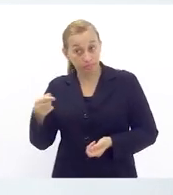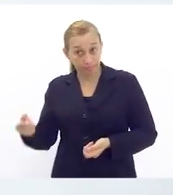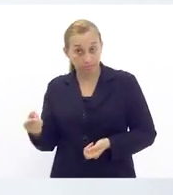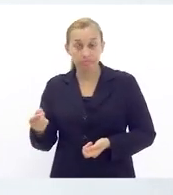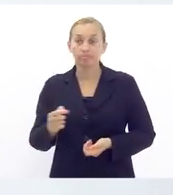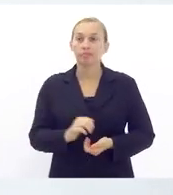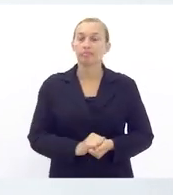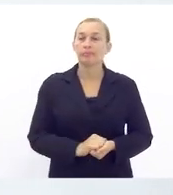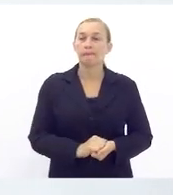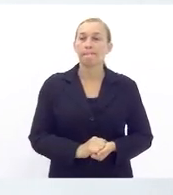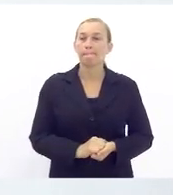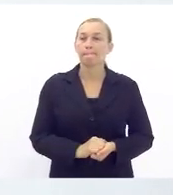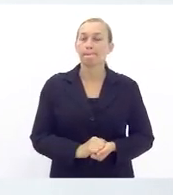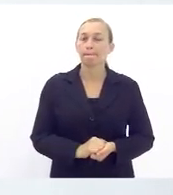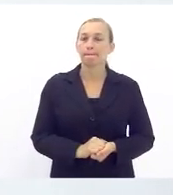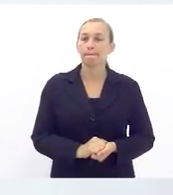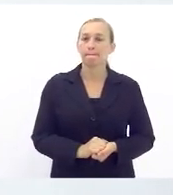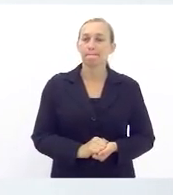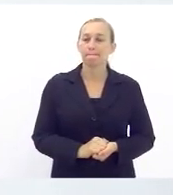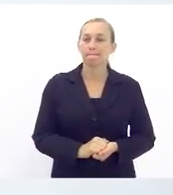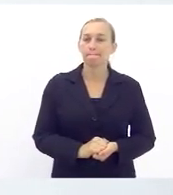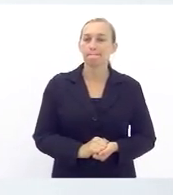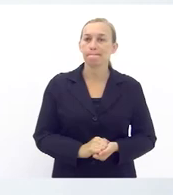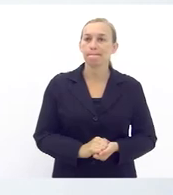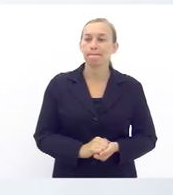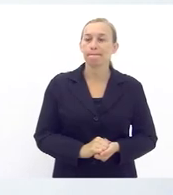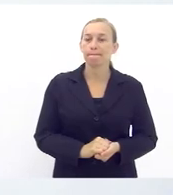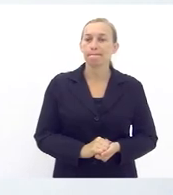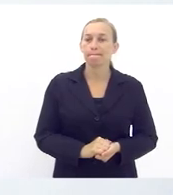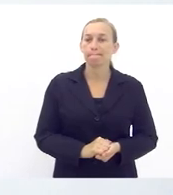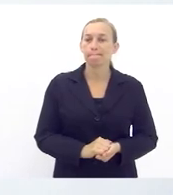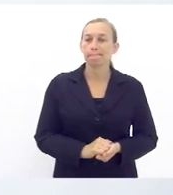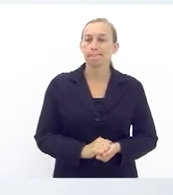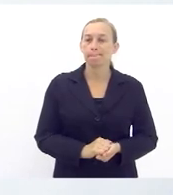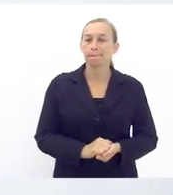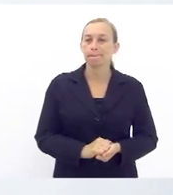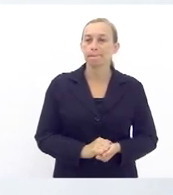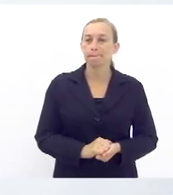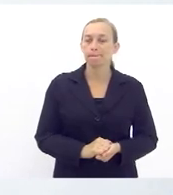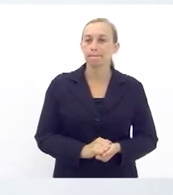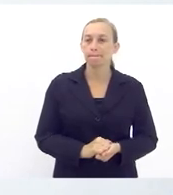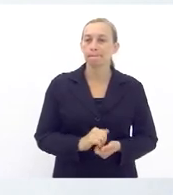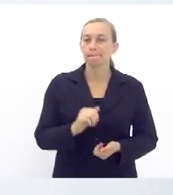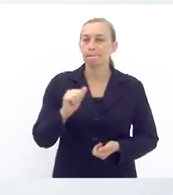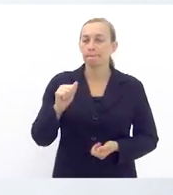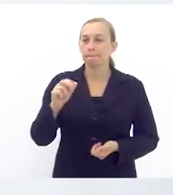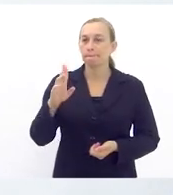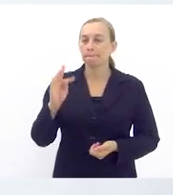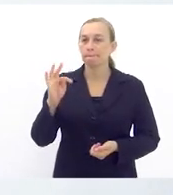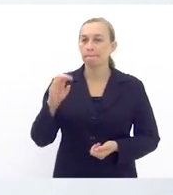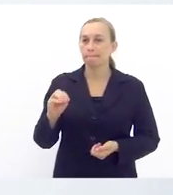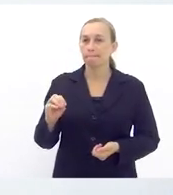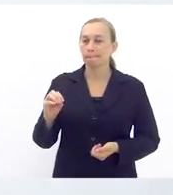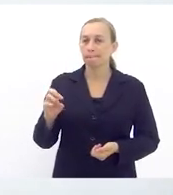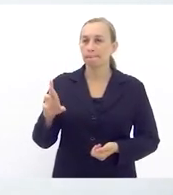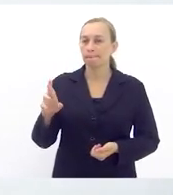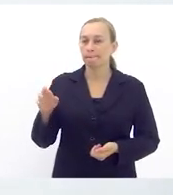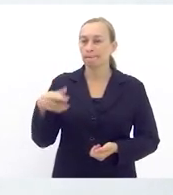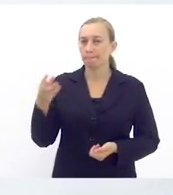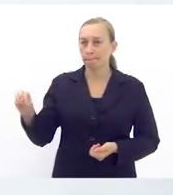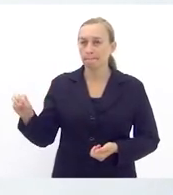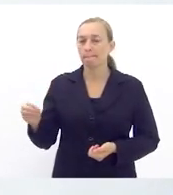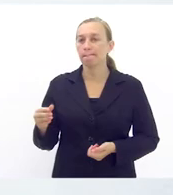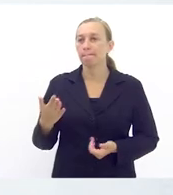gente emitiu por força legal um alto de fração propondo como